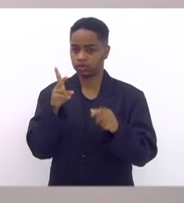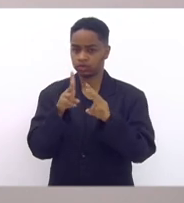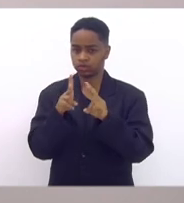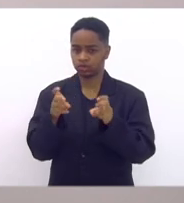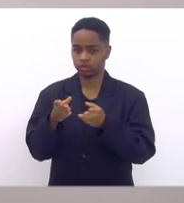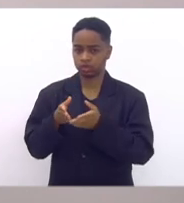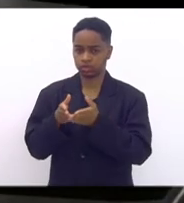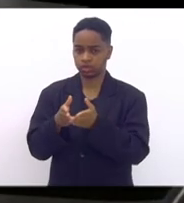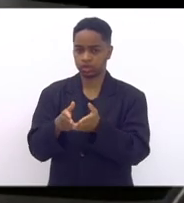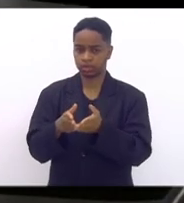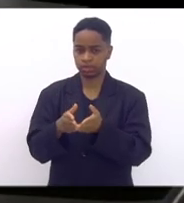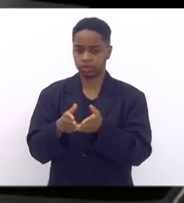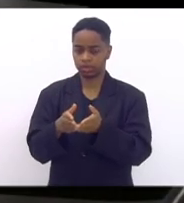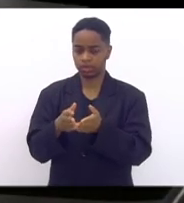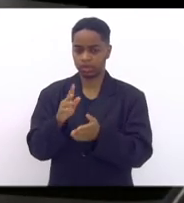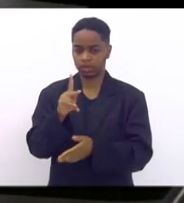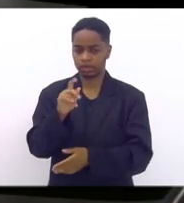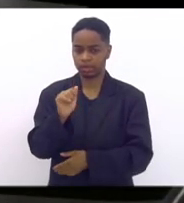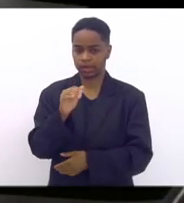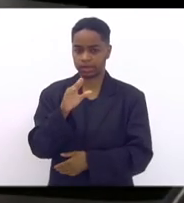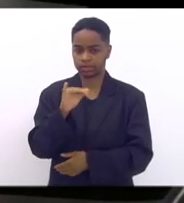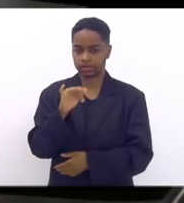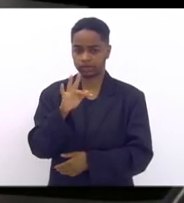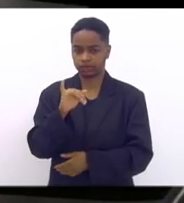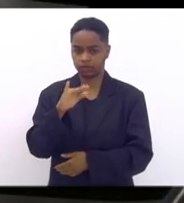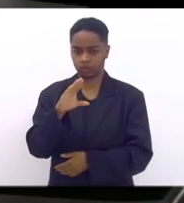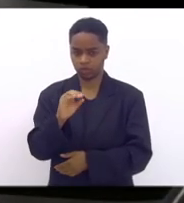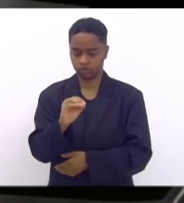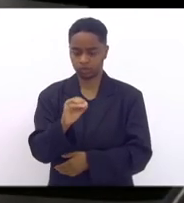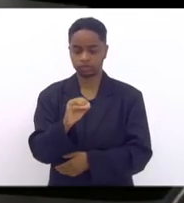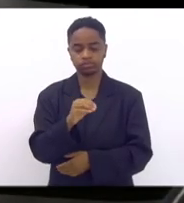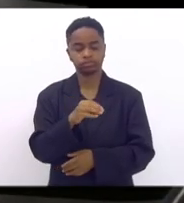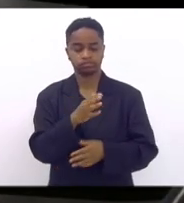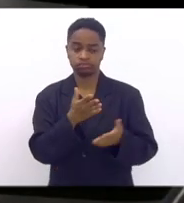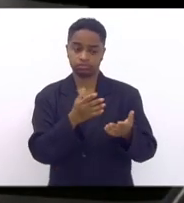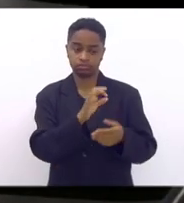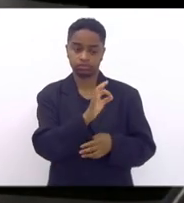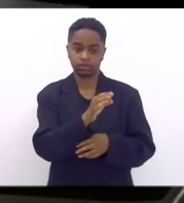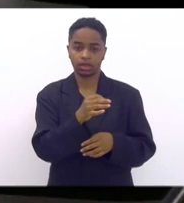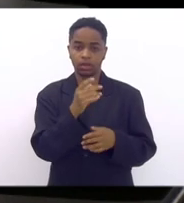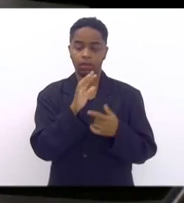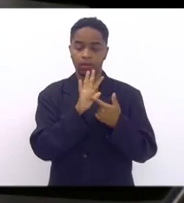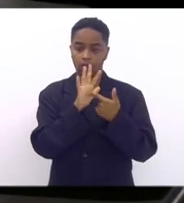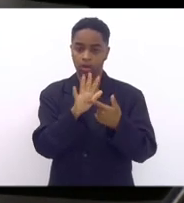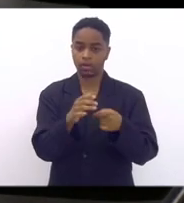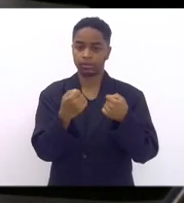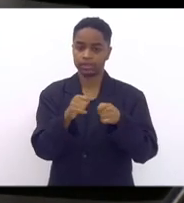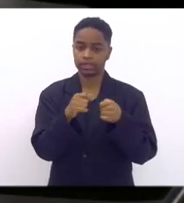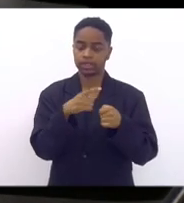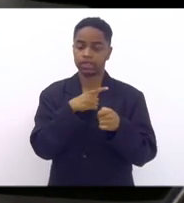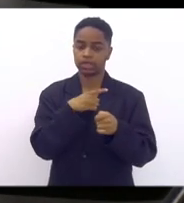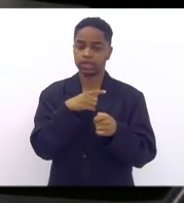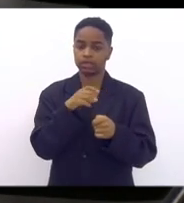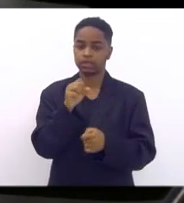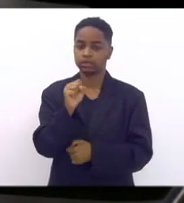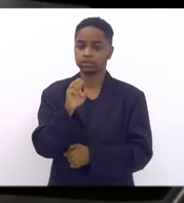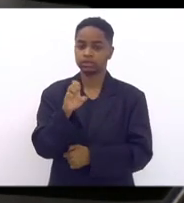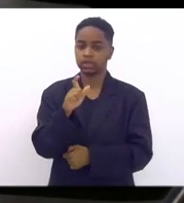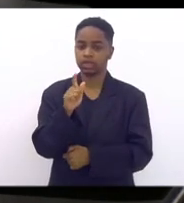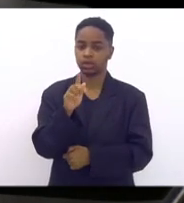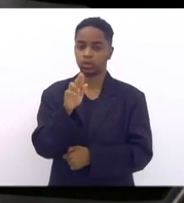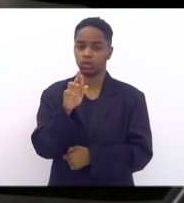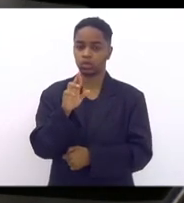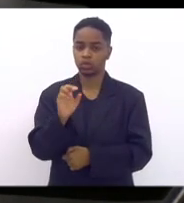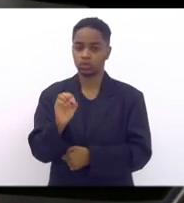CL 99 89 né e e lá tá falando que eles têm que ter um seguro marítimo lá tá falando que